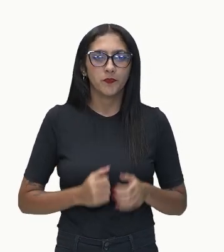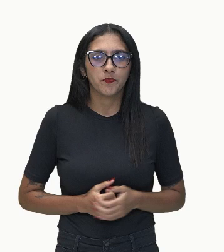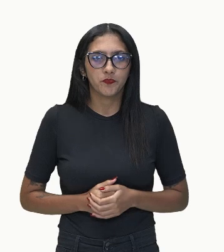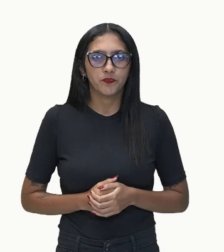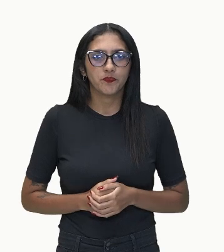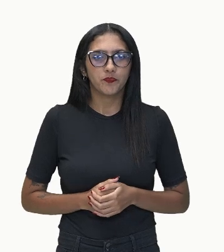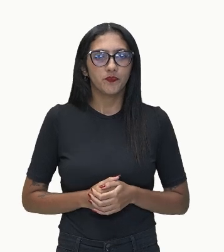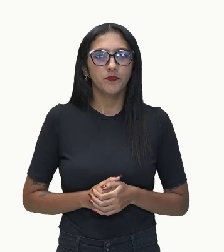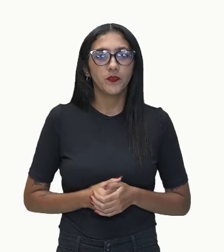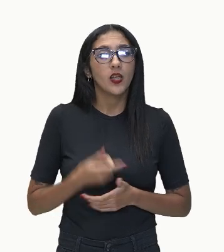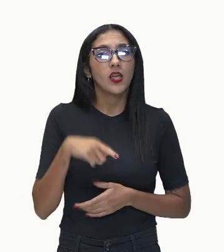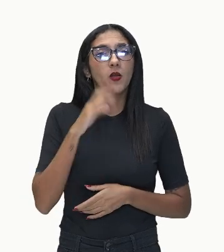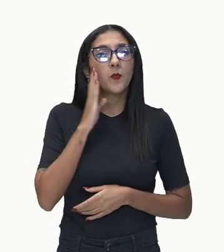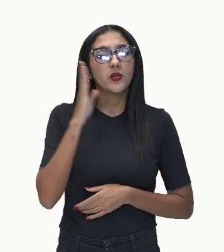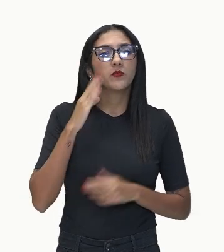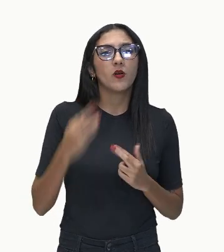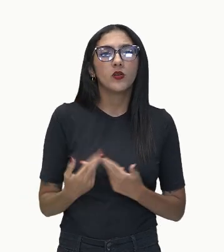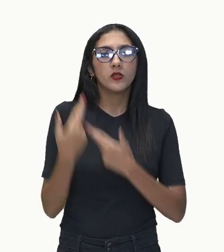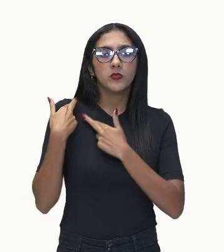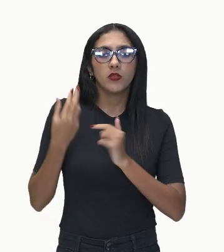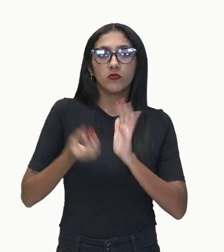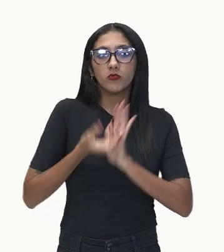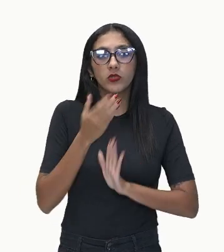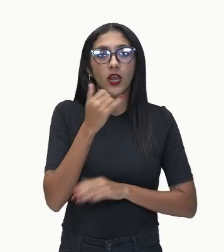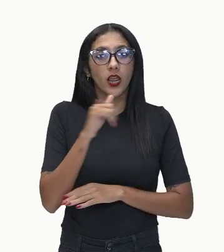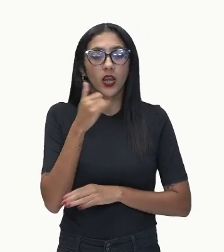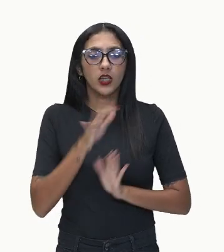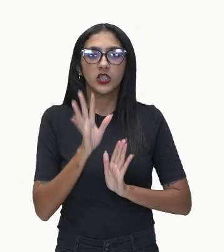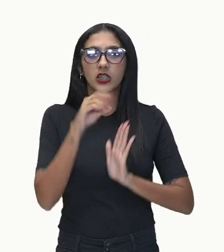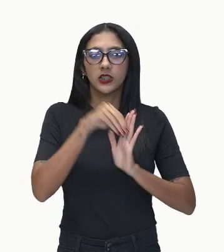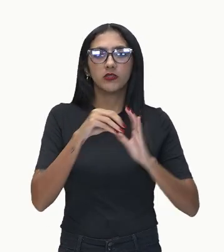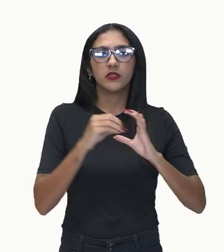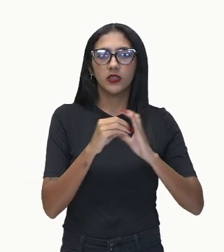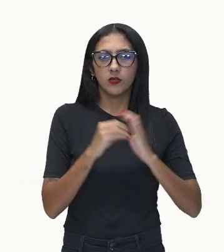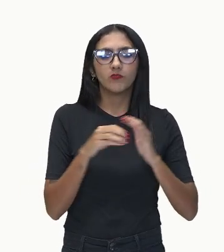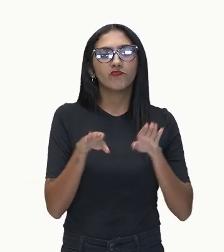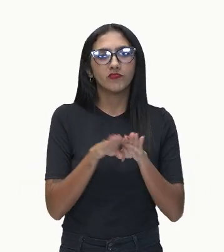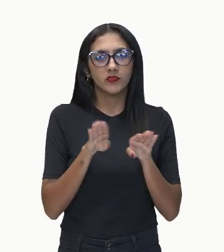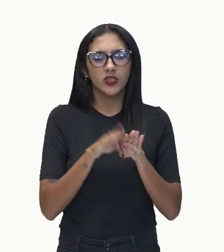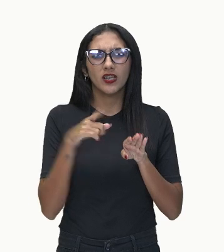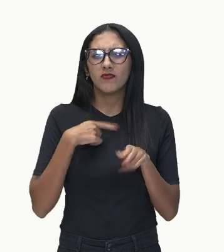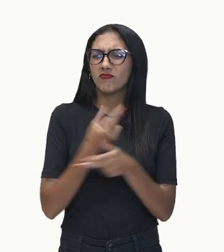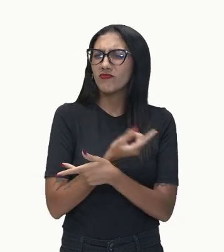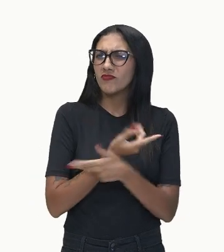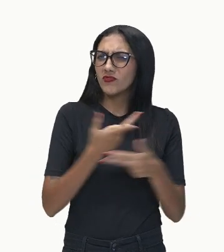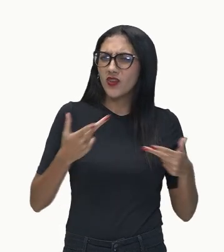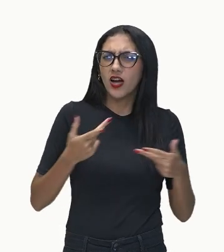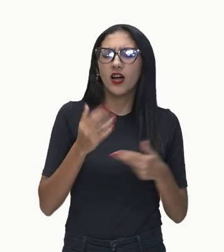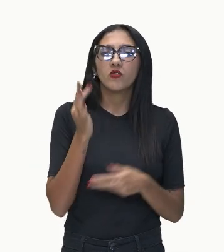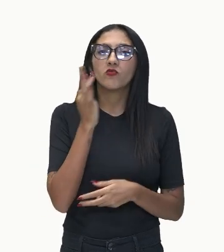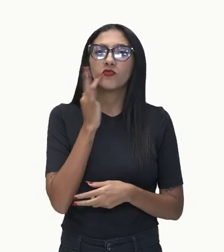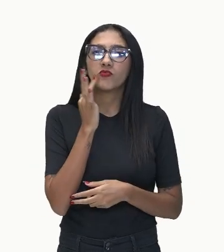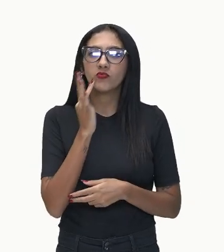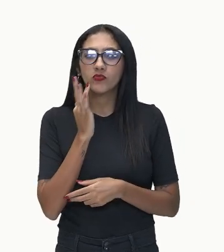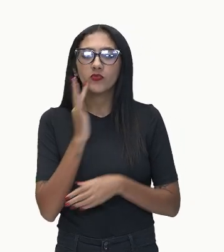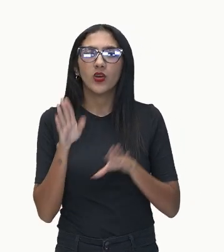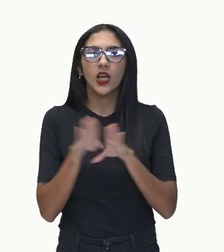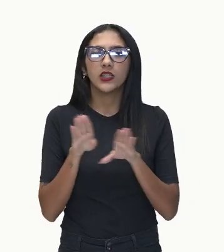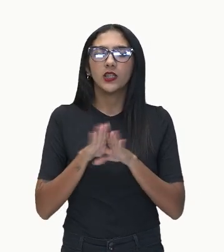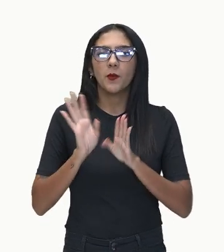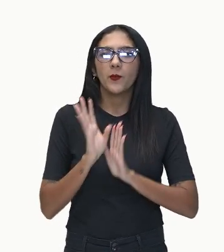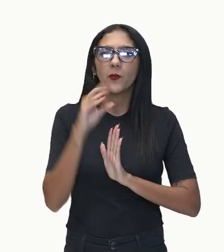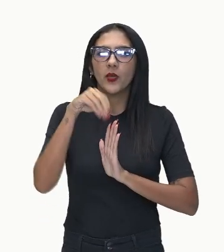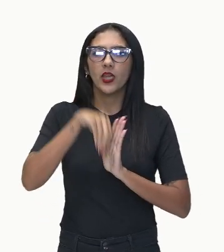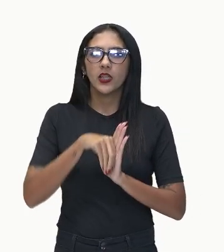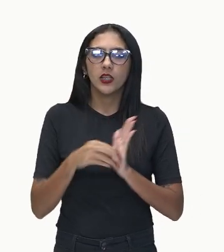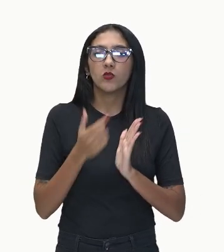considerada como responsável pelo fornecimento de energia para as células e pode ser encontrada em frutos e também ali no